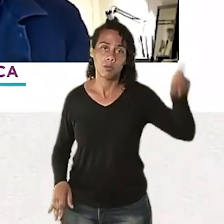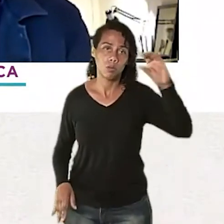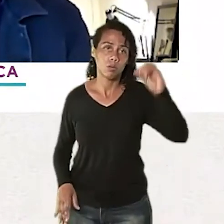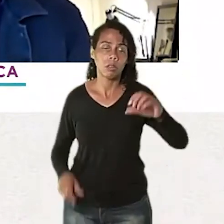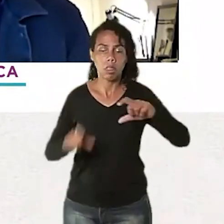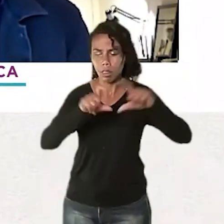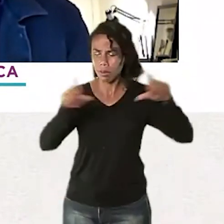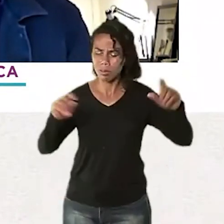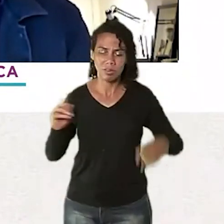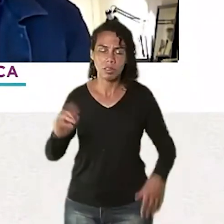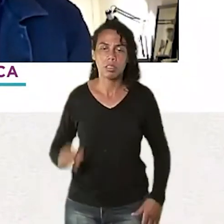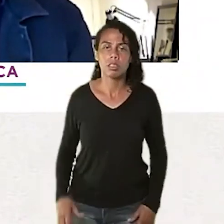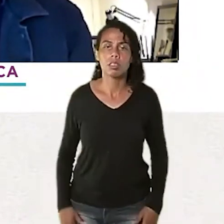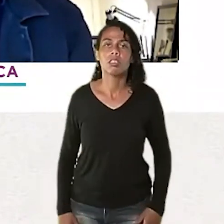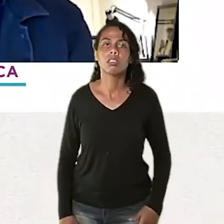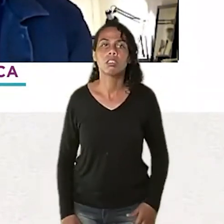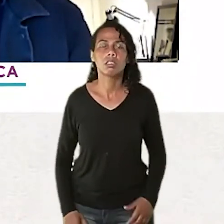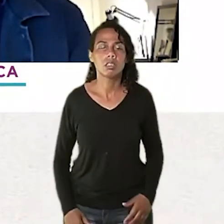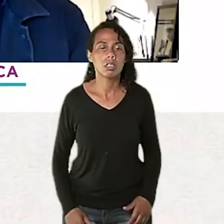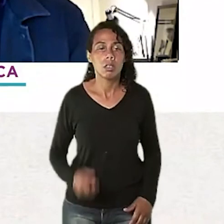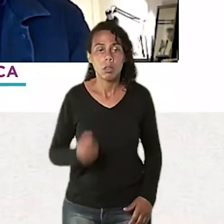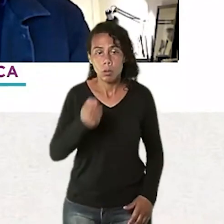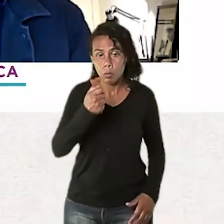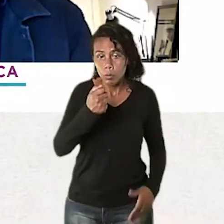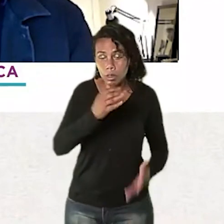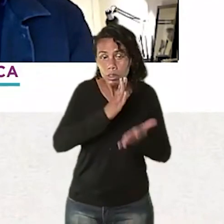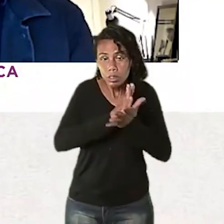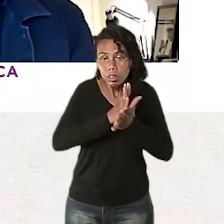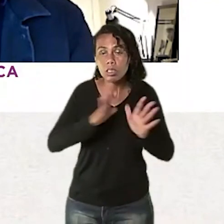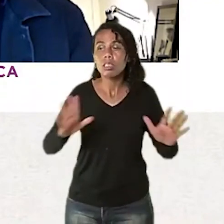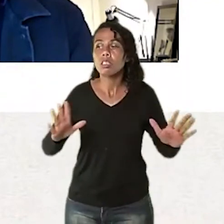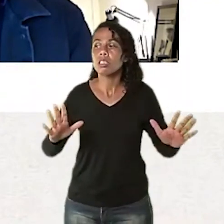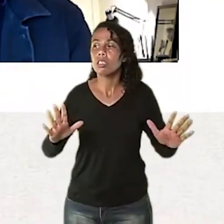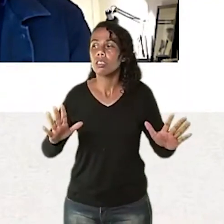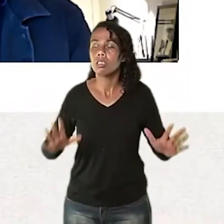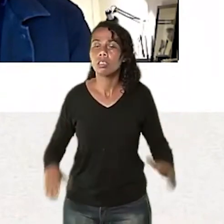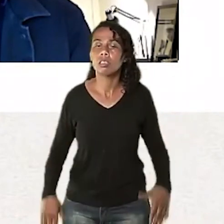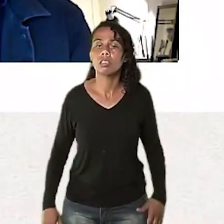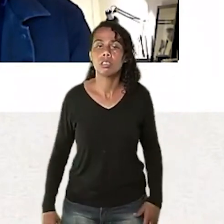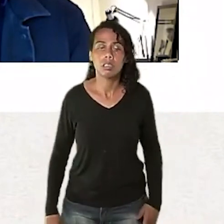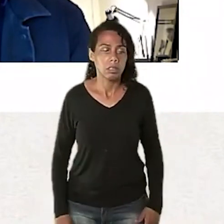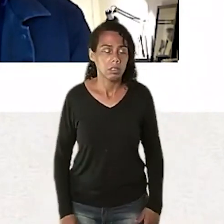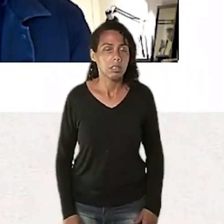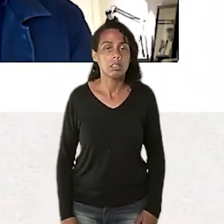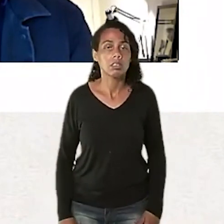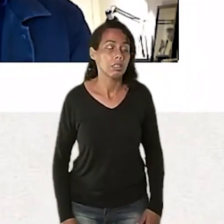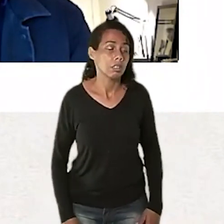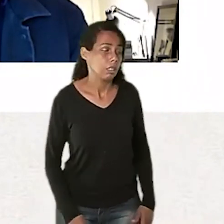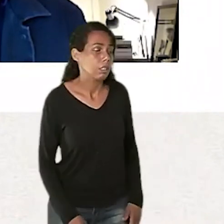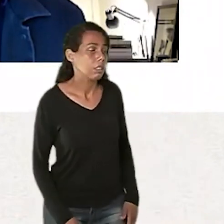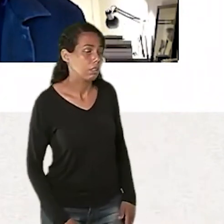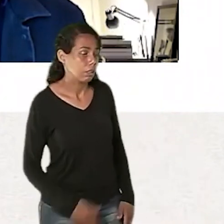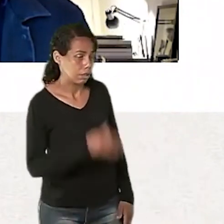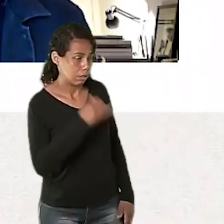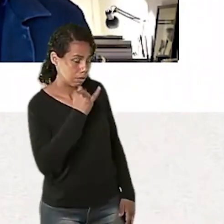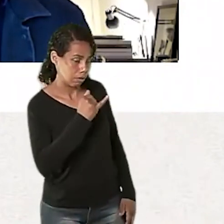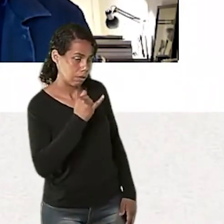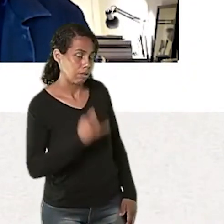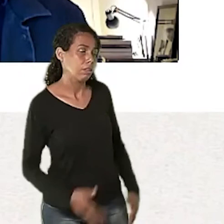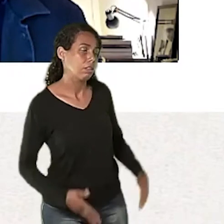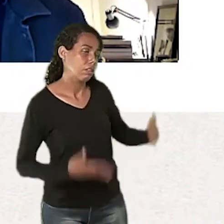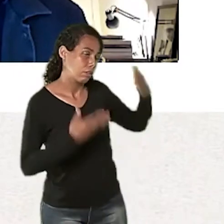passar a palavra para você, não sem antes agradecer e dizer, não adeus, mas até logo, até o próximo,